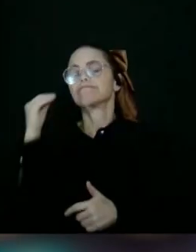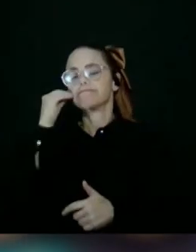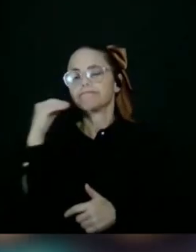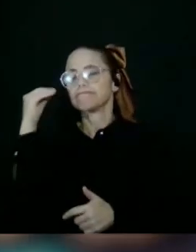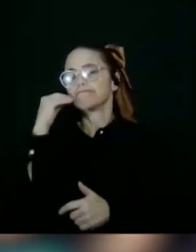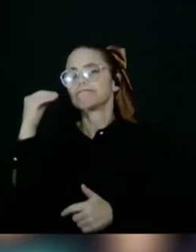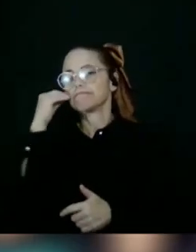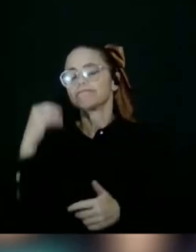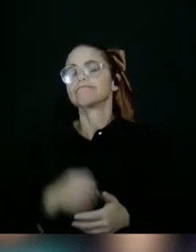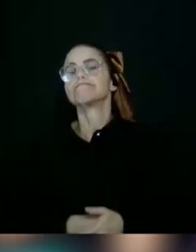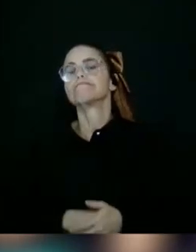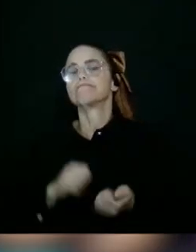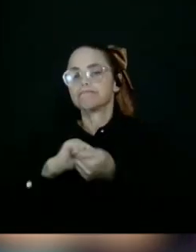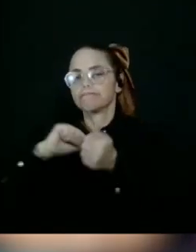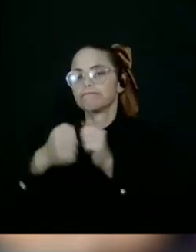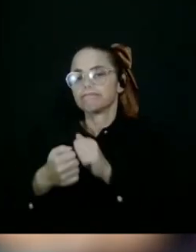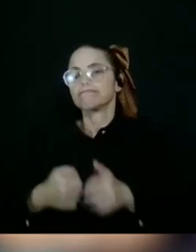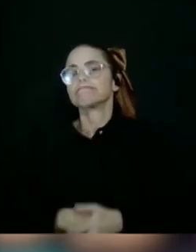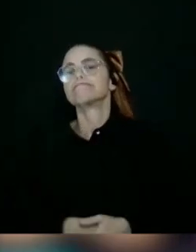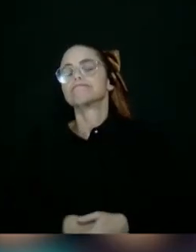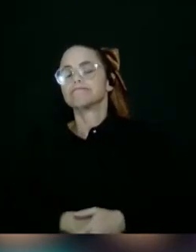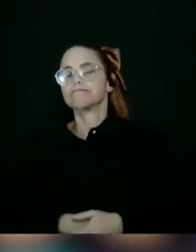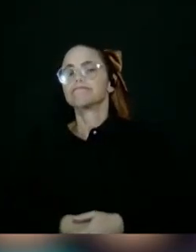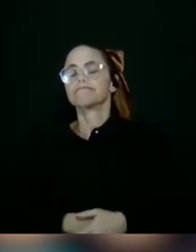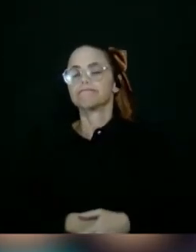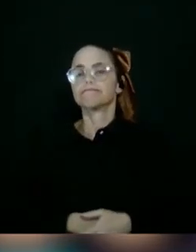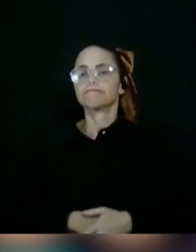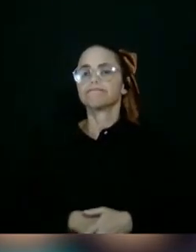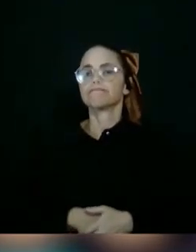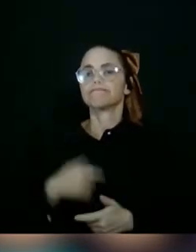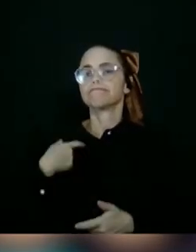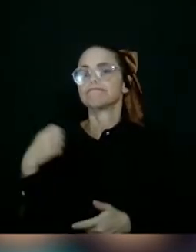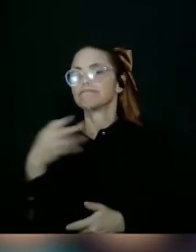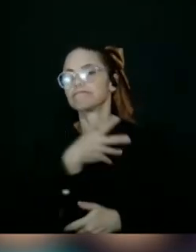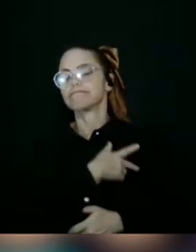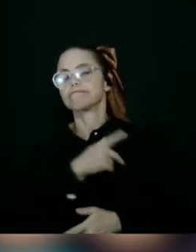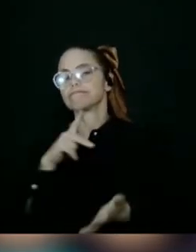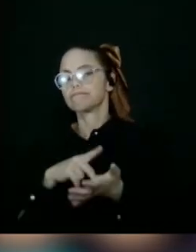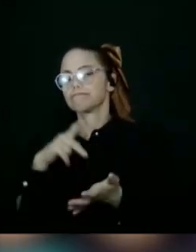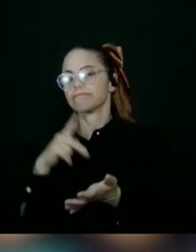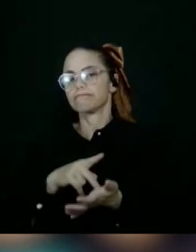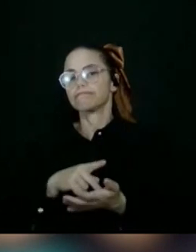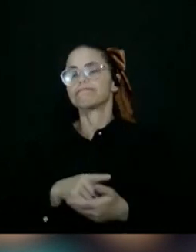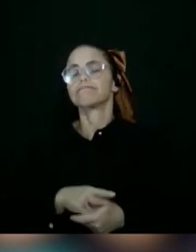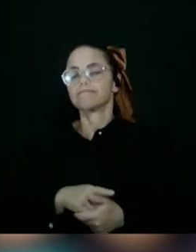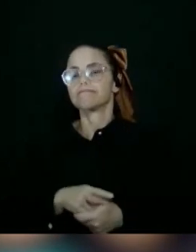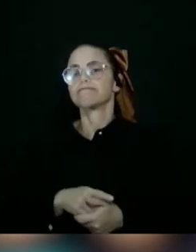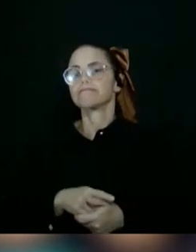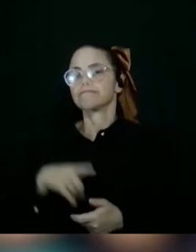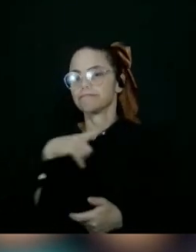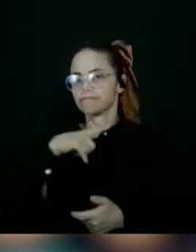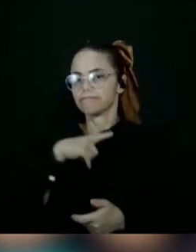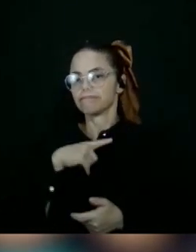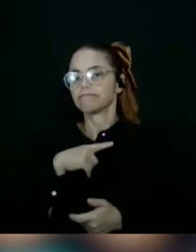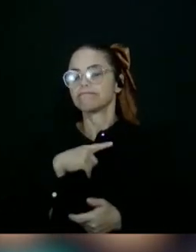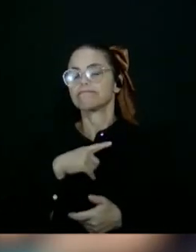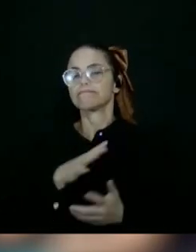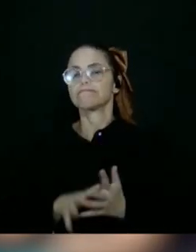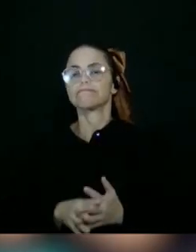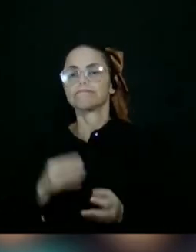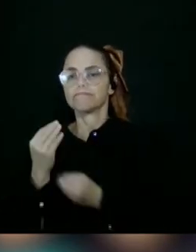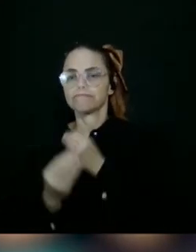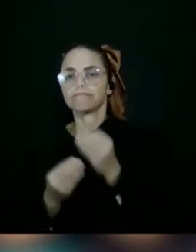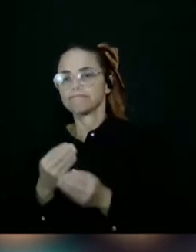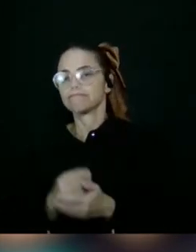se adequar a essa nova realidade que a gente está colocando como uma questão